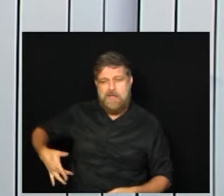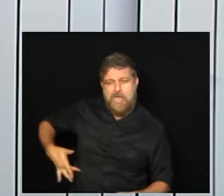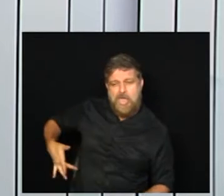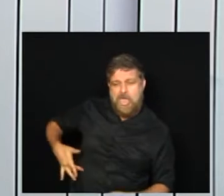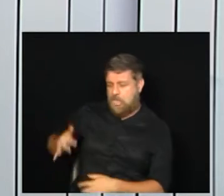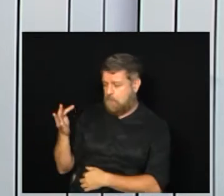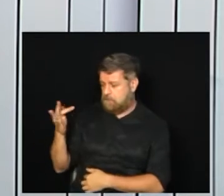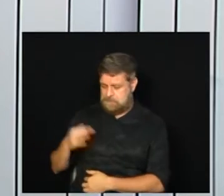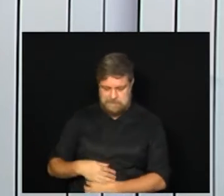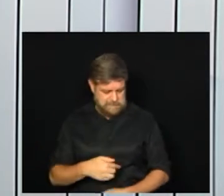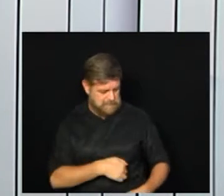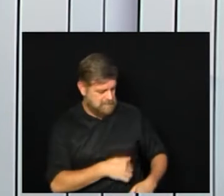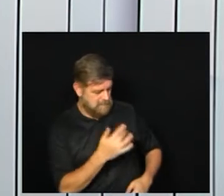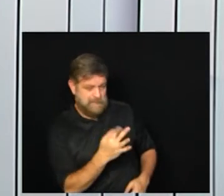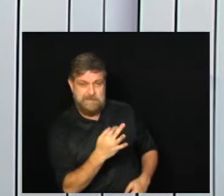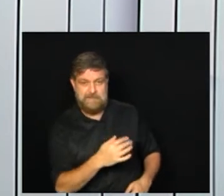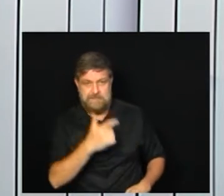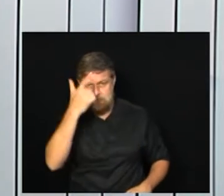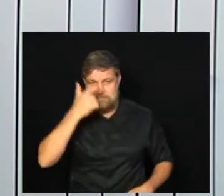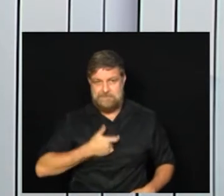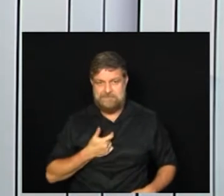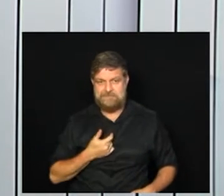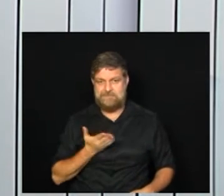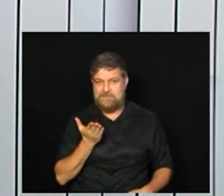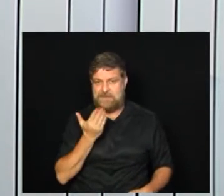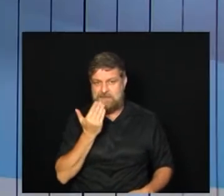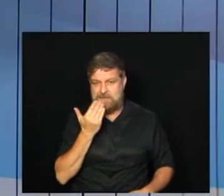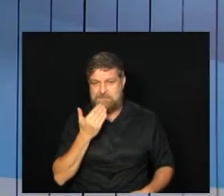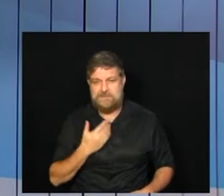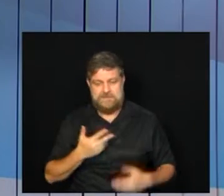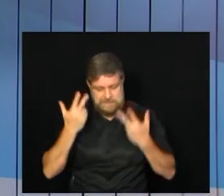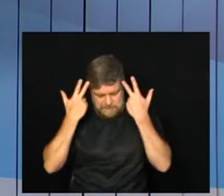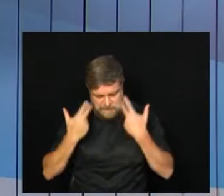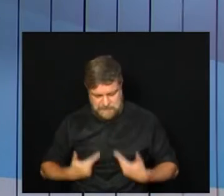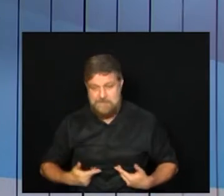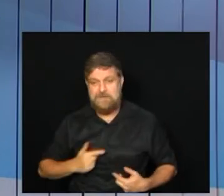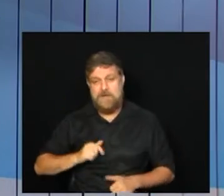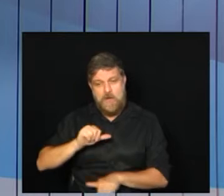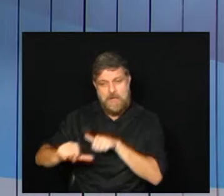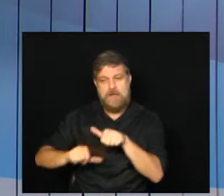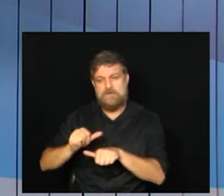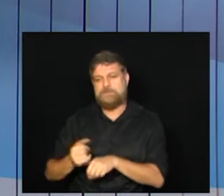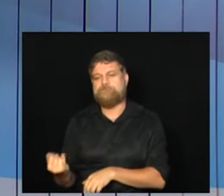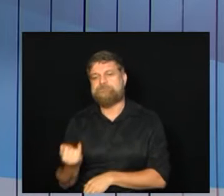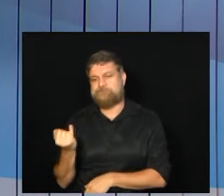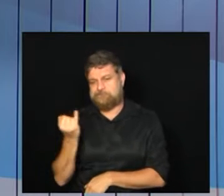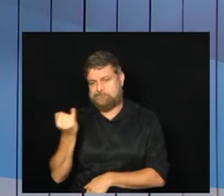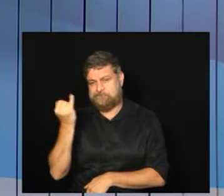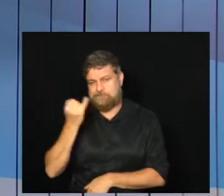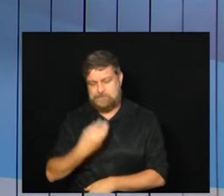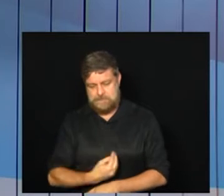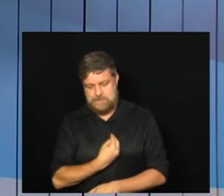naquilo. Então, eu tô com você nessa. A alimentação saudável é uma mudança importantíssima na vida de